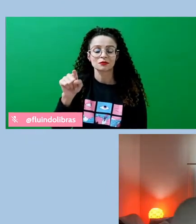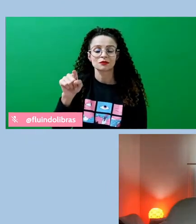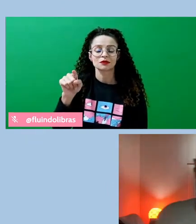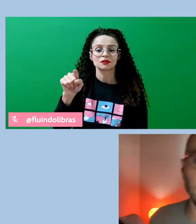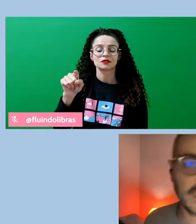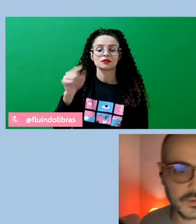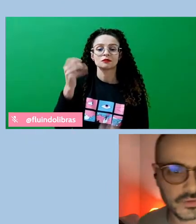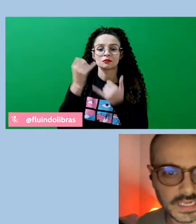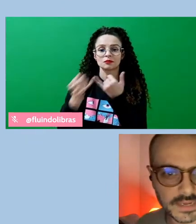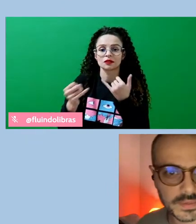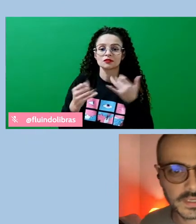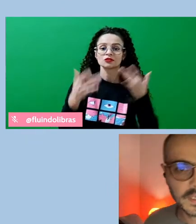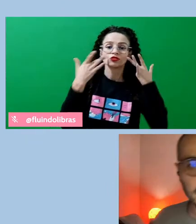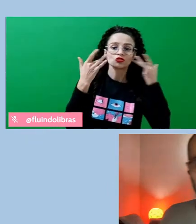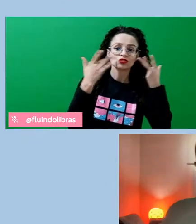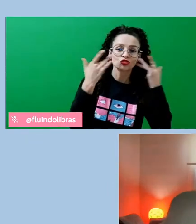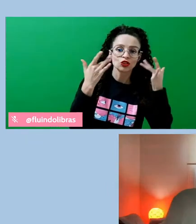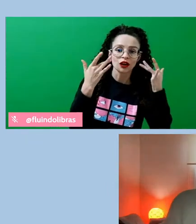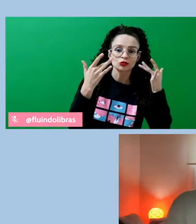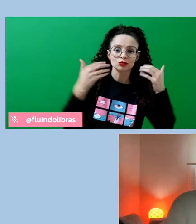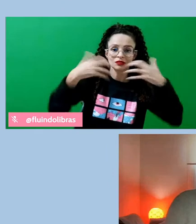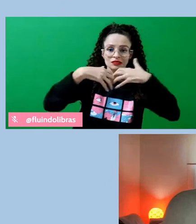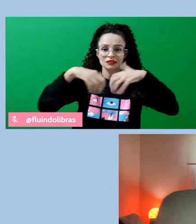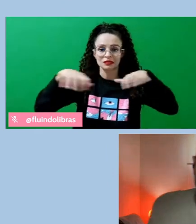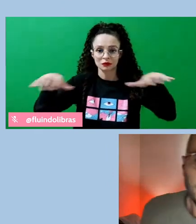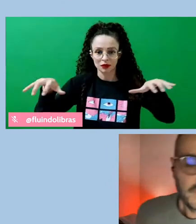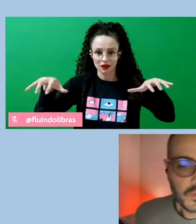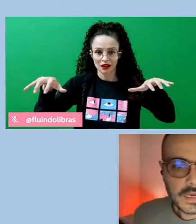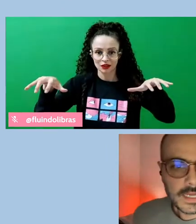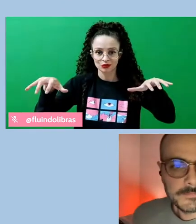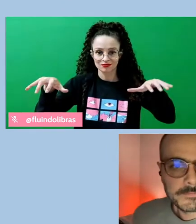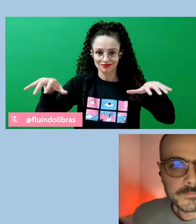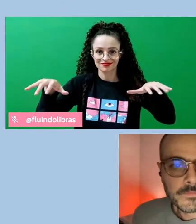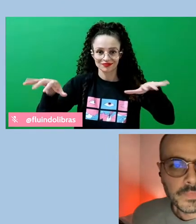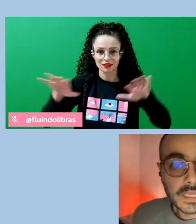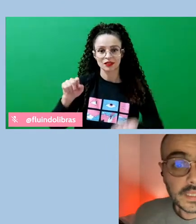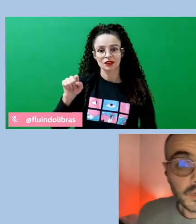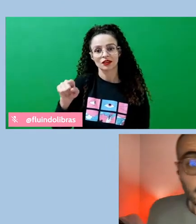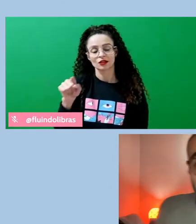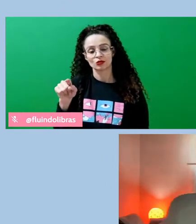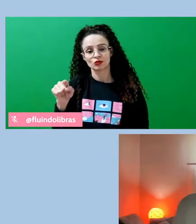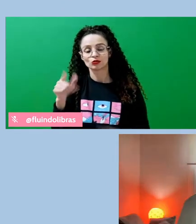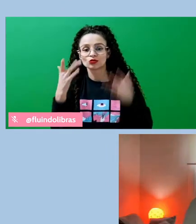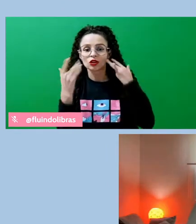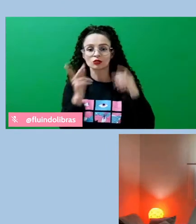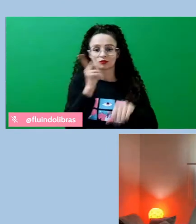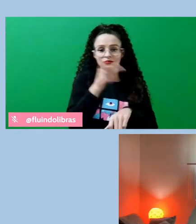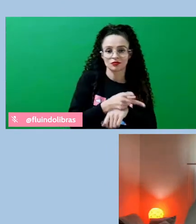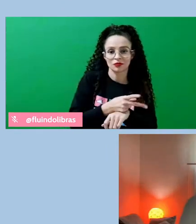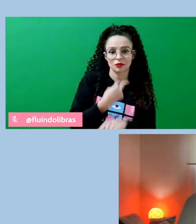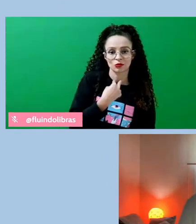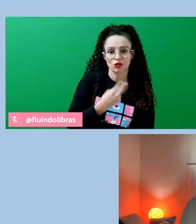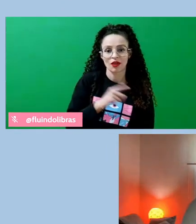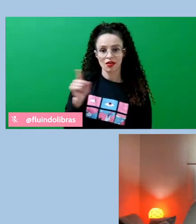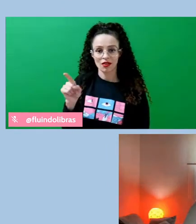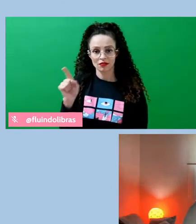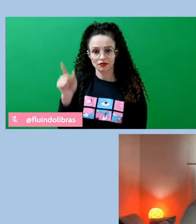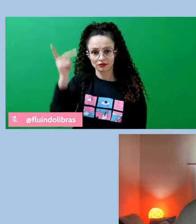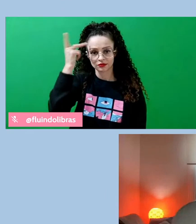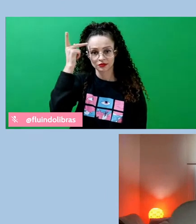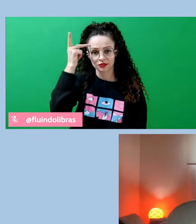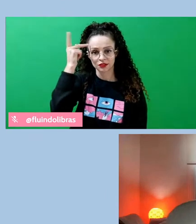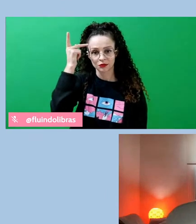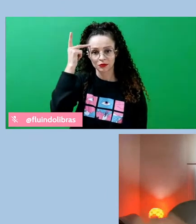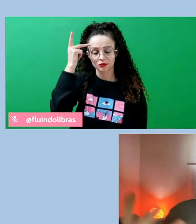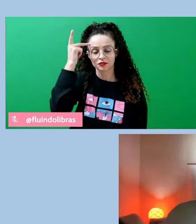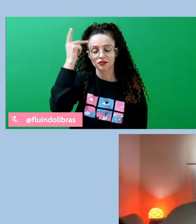E o teatro tivesse se exilado no cinema, né? Porque o cinema, de repente, não podia mais filmar. Então, ela, aqui em São Paulo, filmou com uma equipe de cinema.